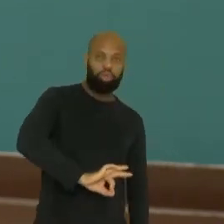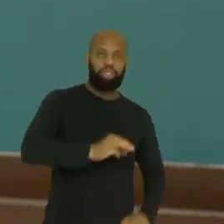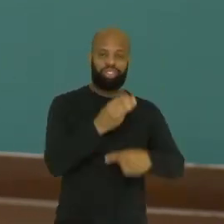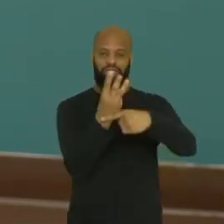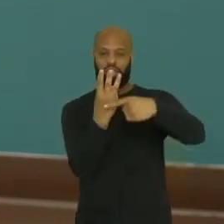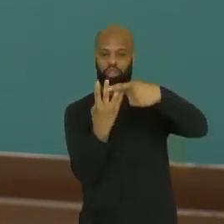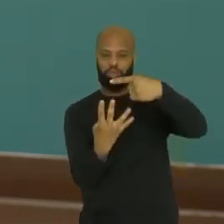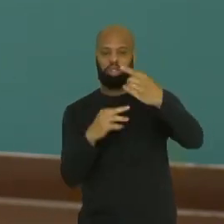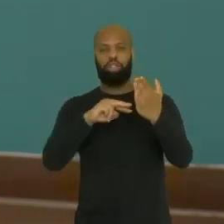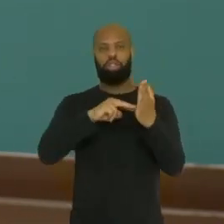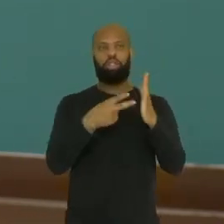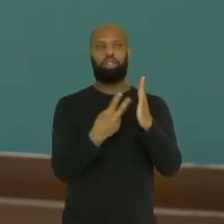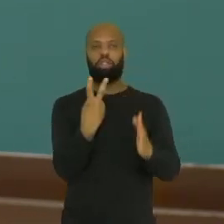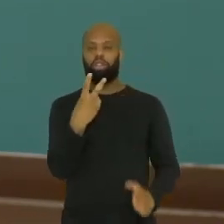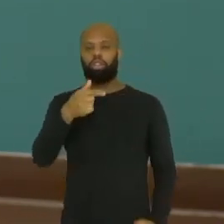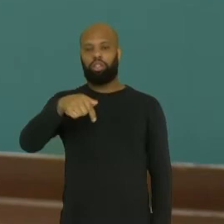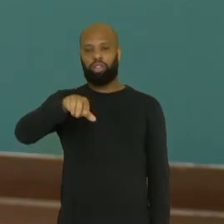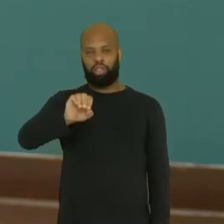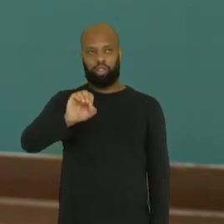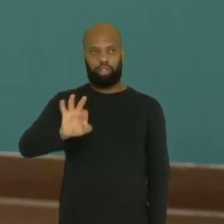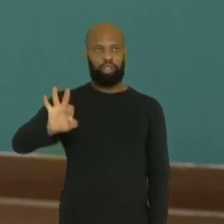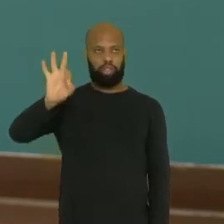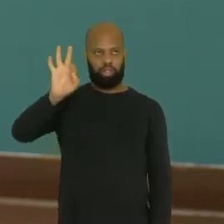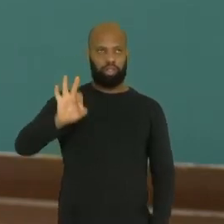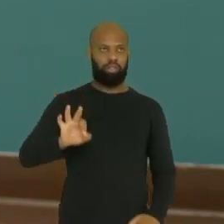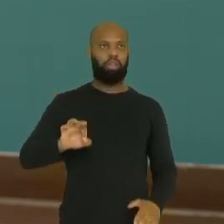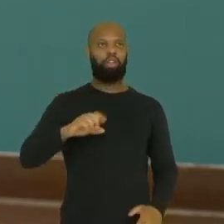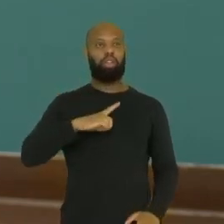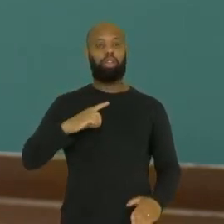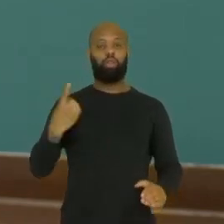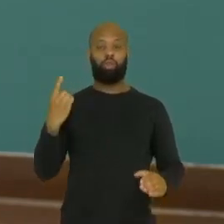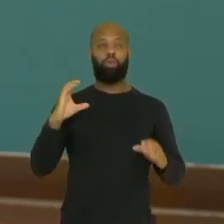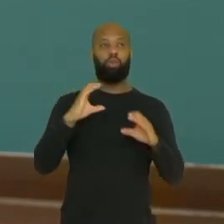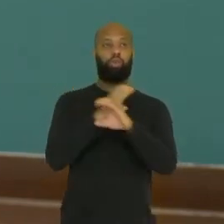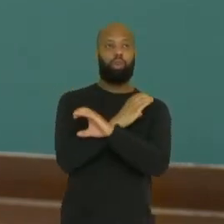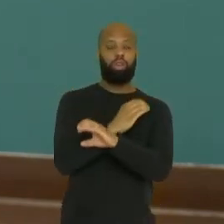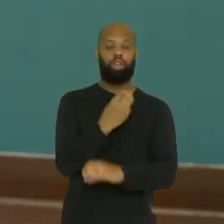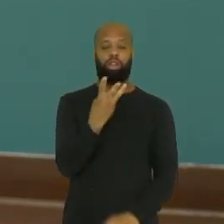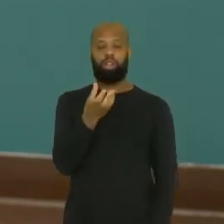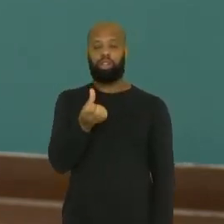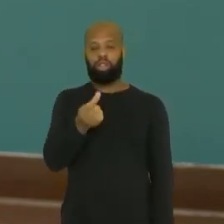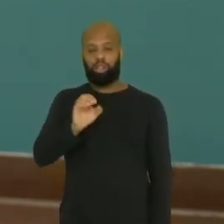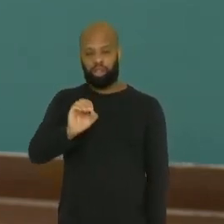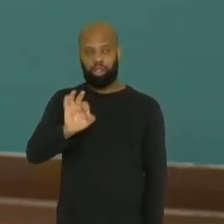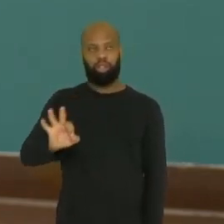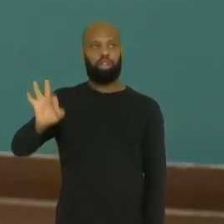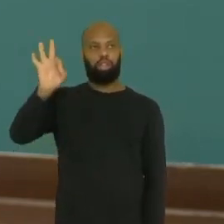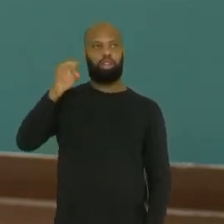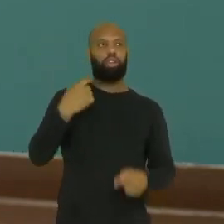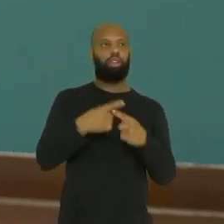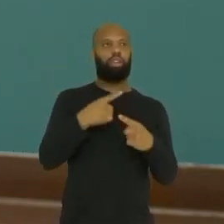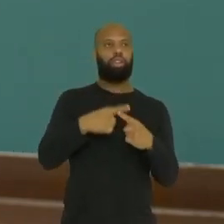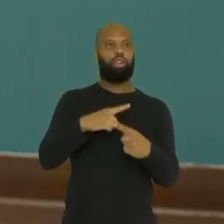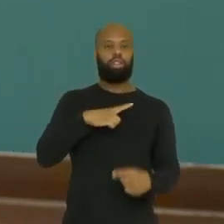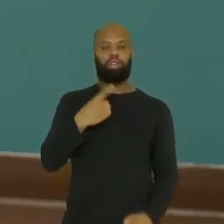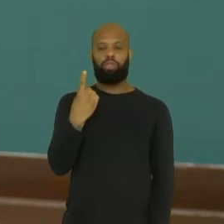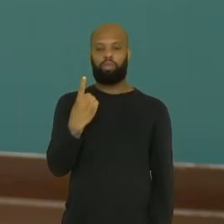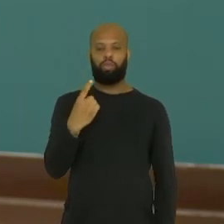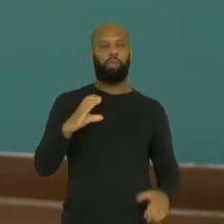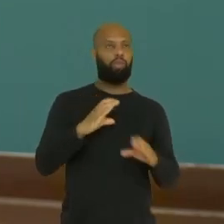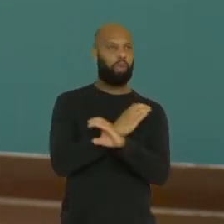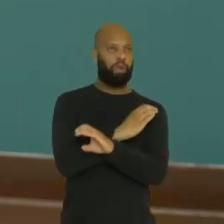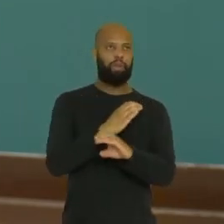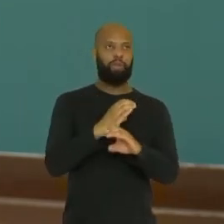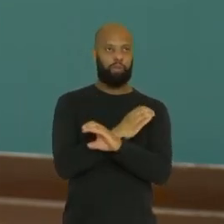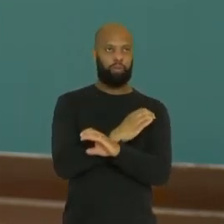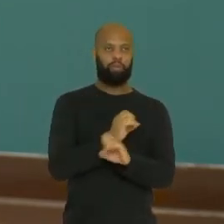que ele parou no número 270. E uma volta completa, 360 graus, porque ele deu uma volta na